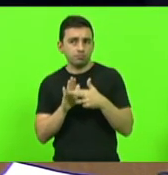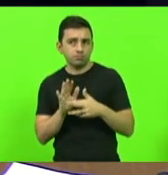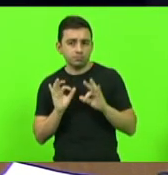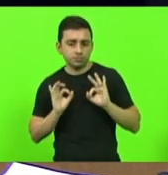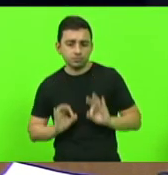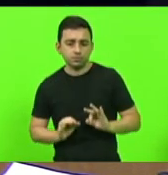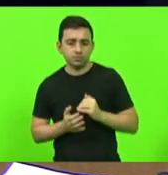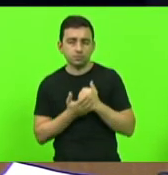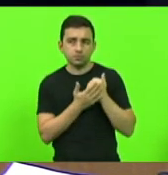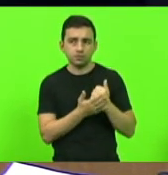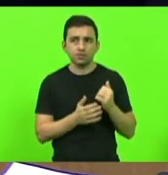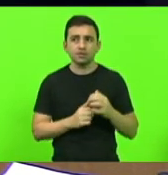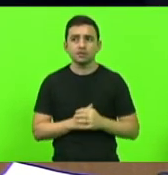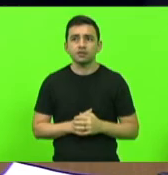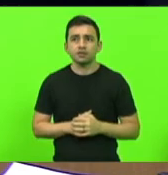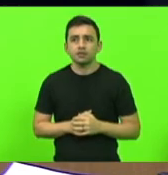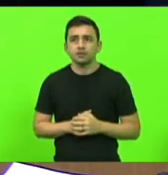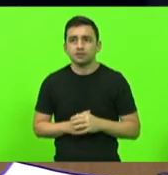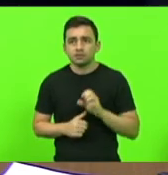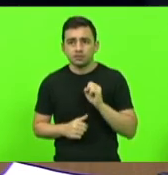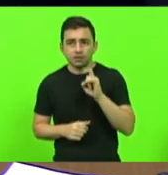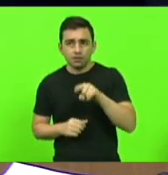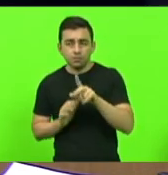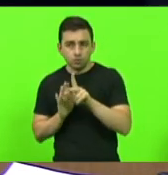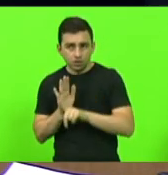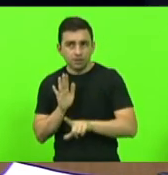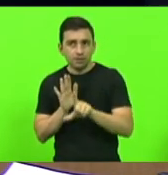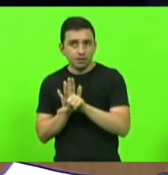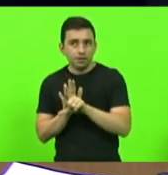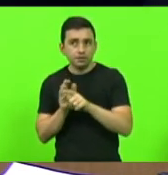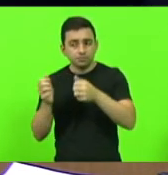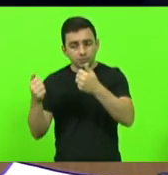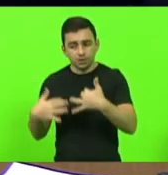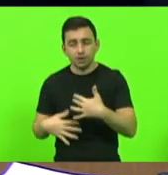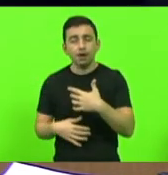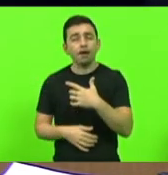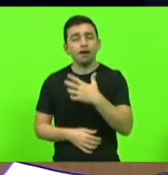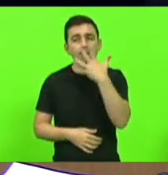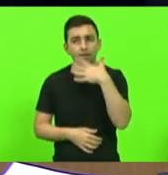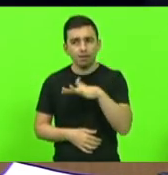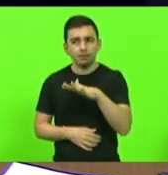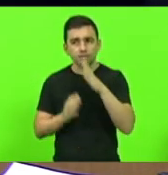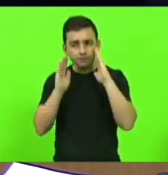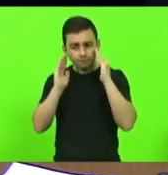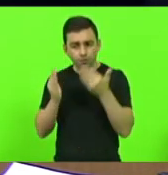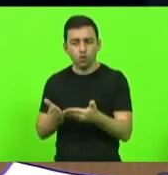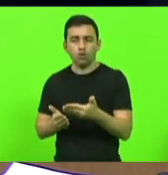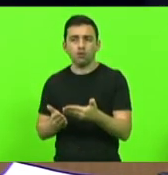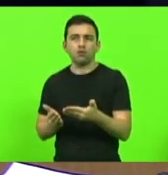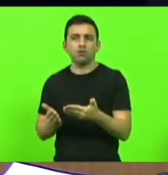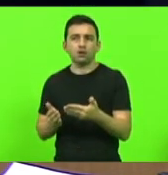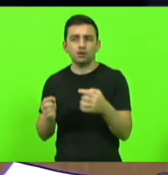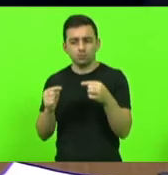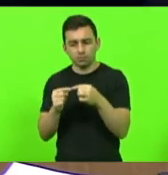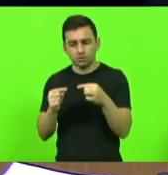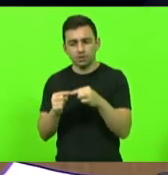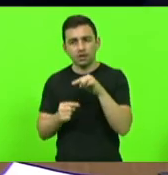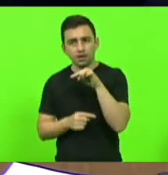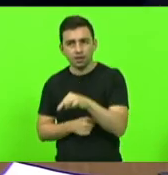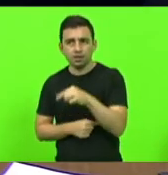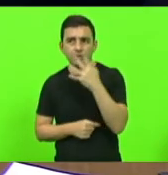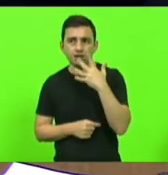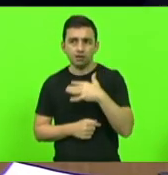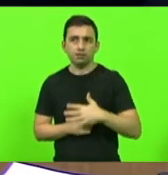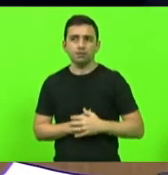idoso. Quando você trata de um projeto de lei que fala das crianças, é justamente direcionado à questão da criança ou da